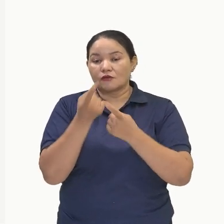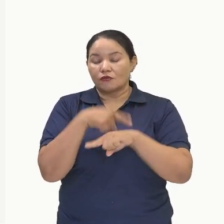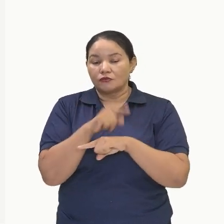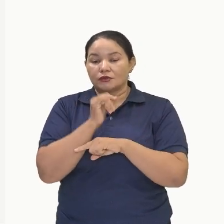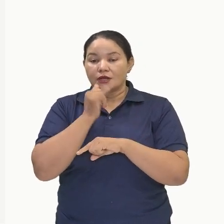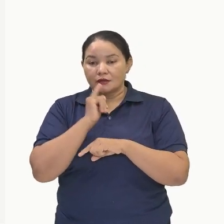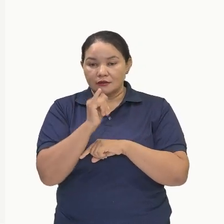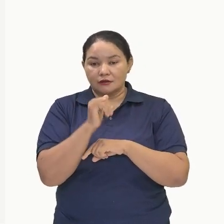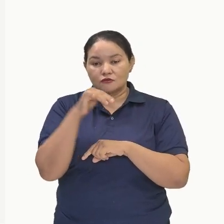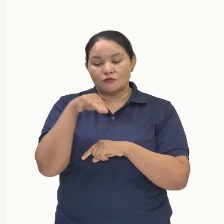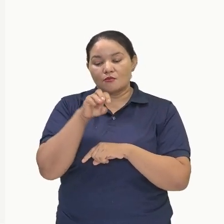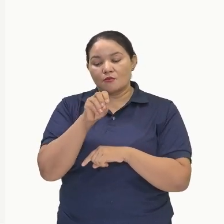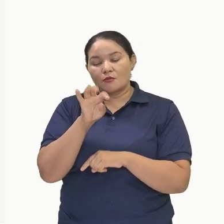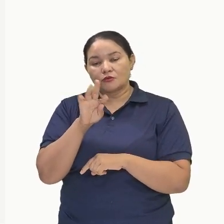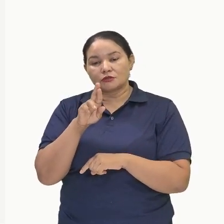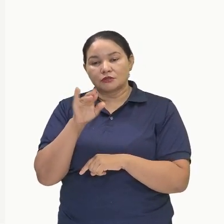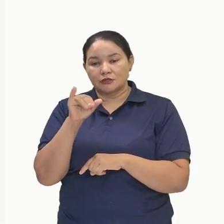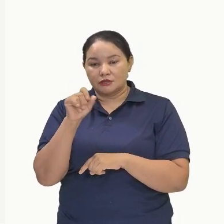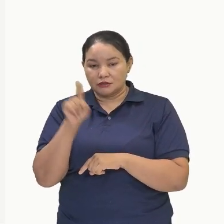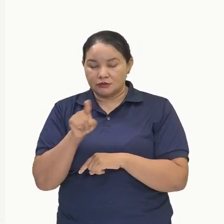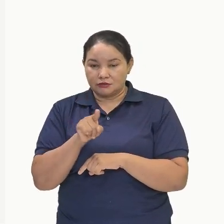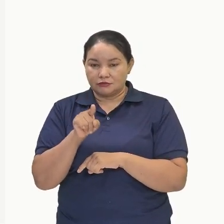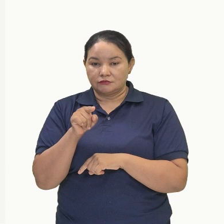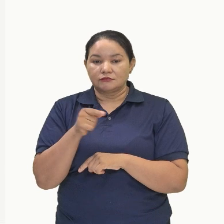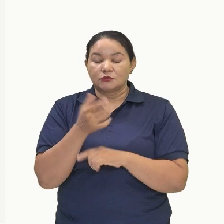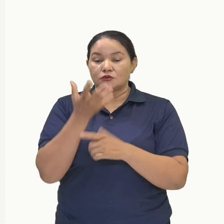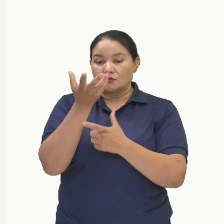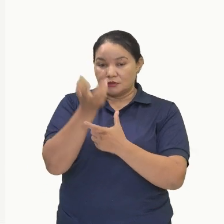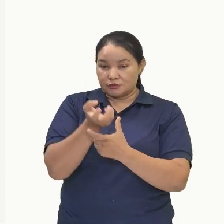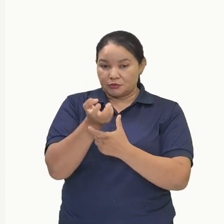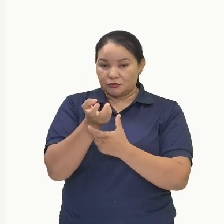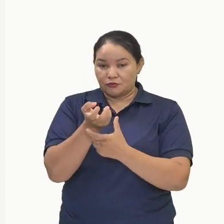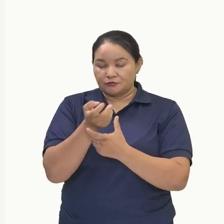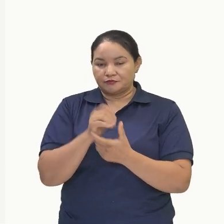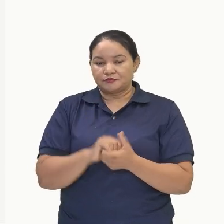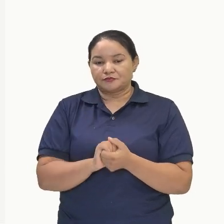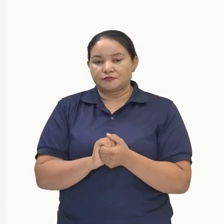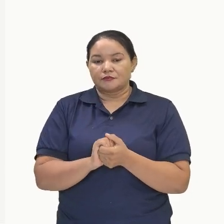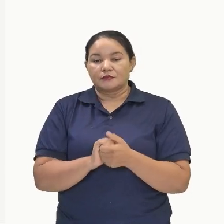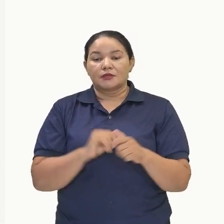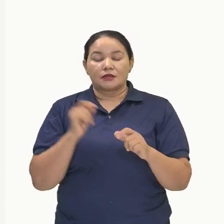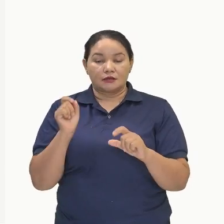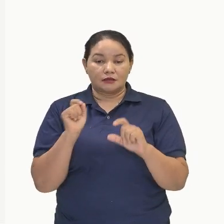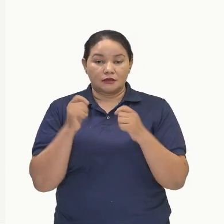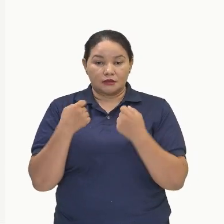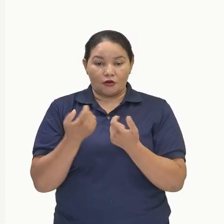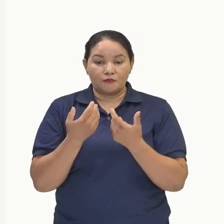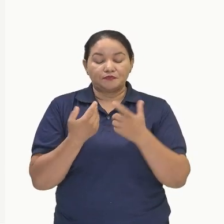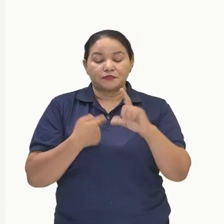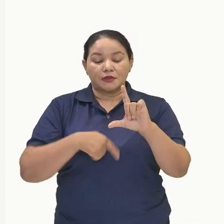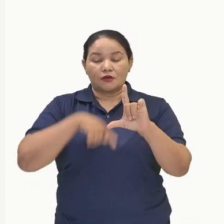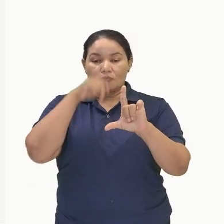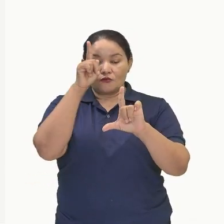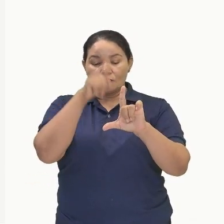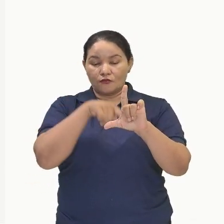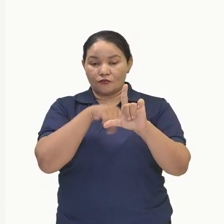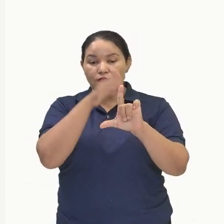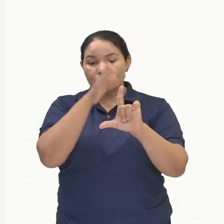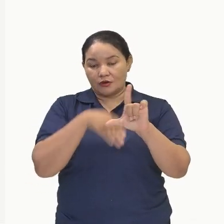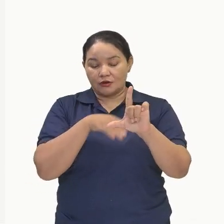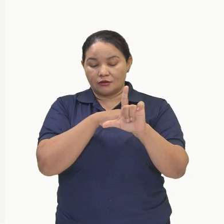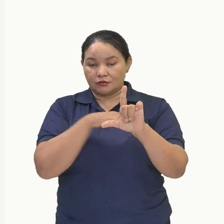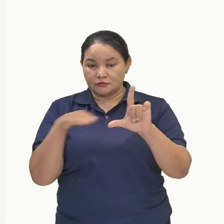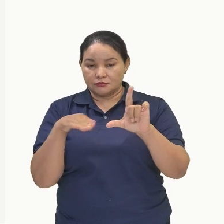contra-eletromotriz do nosso receptor. Então, o gráfico dos receptores elétricos é capaz de nos informar